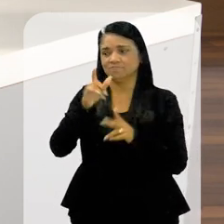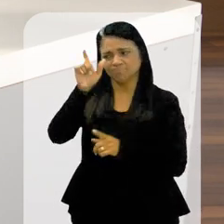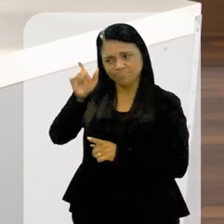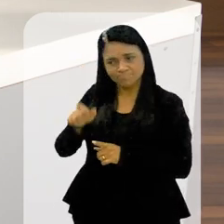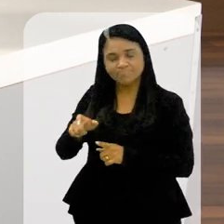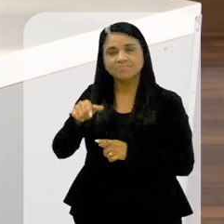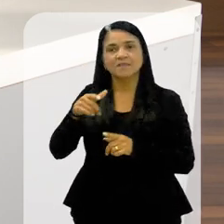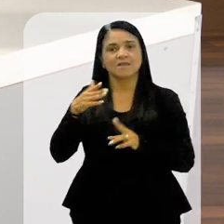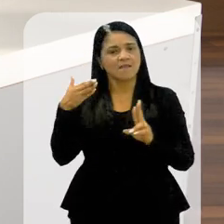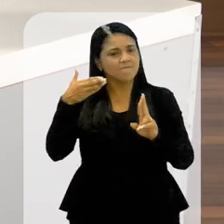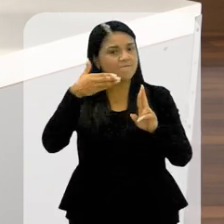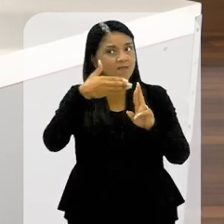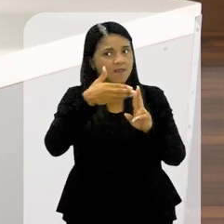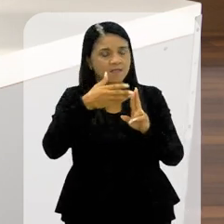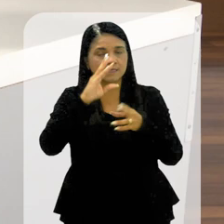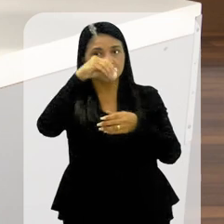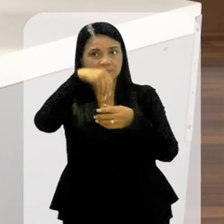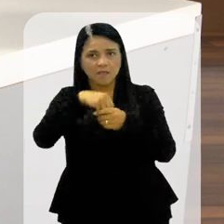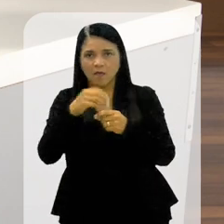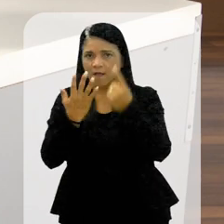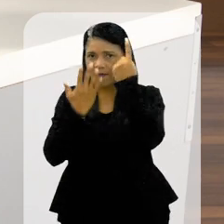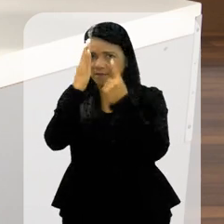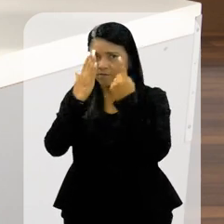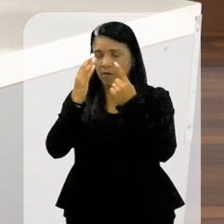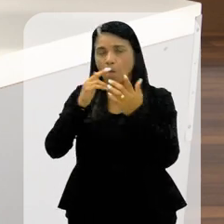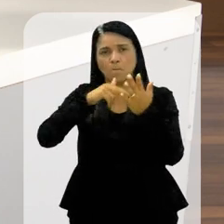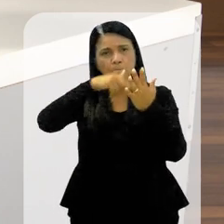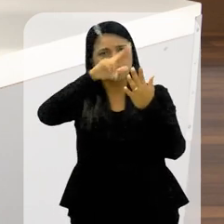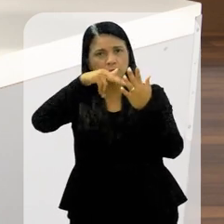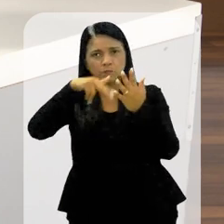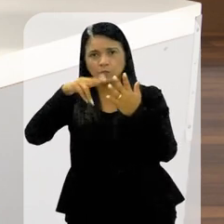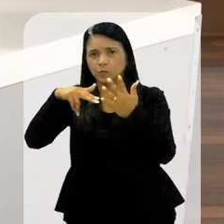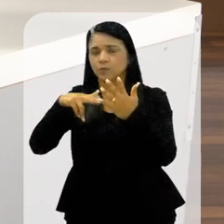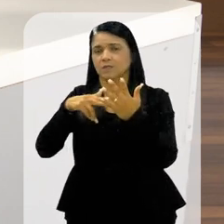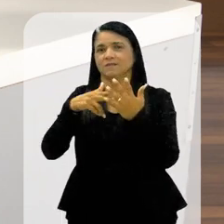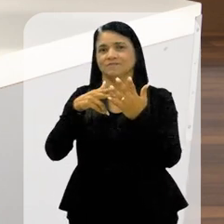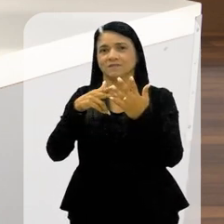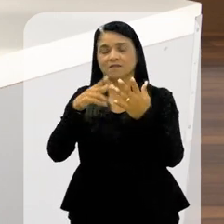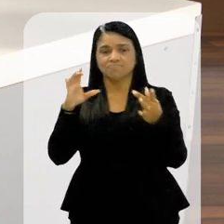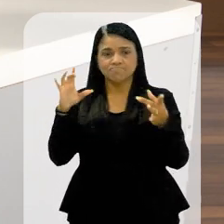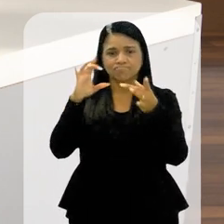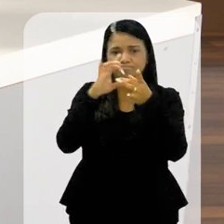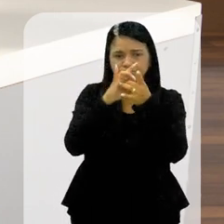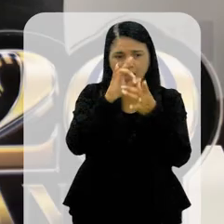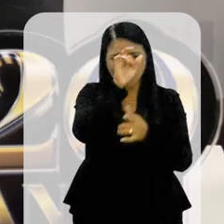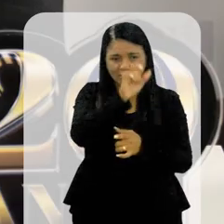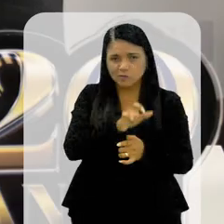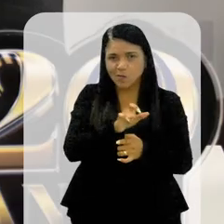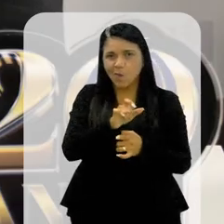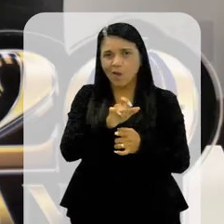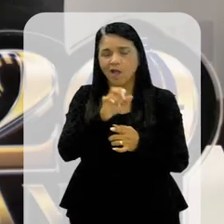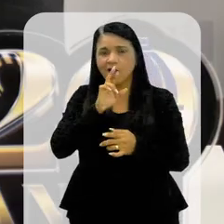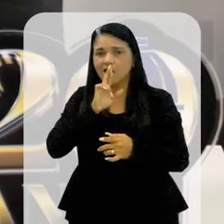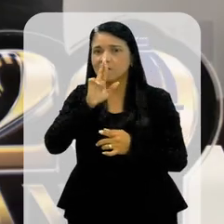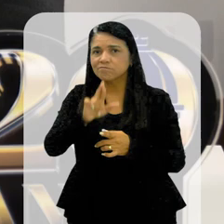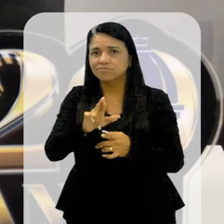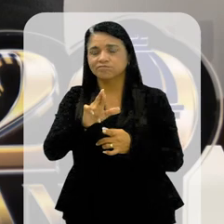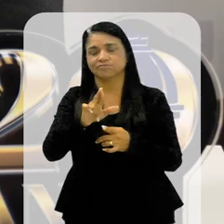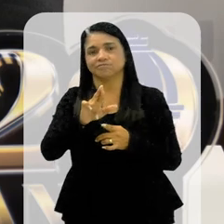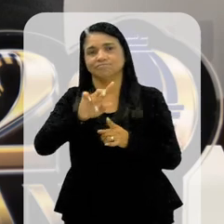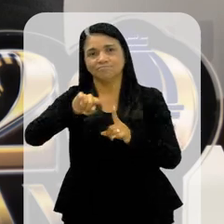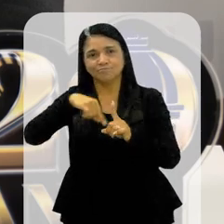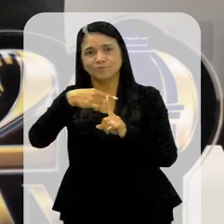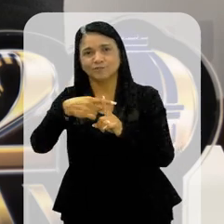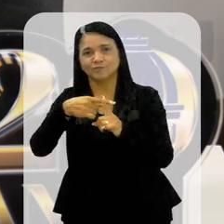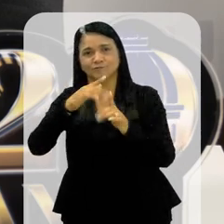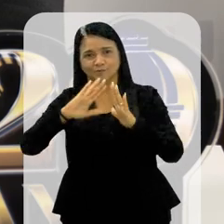uma referência dentro do Carnaval de Pintura de Arte, né? Então as pessoas sempre ligam a figura do profissional com os resultados da